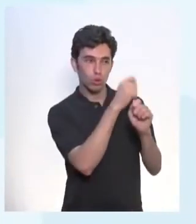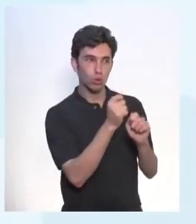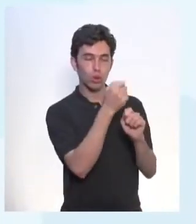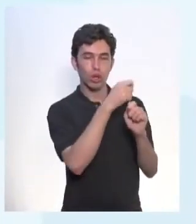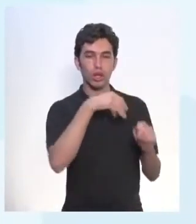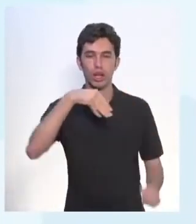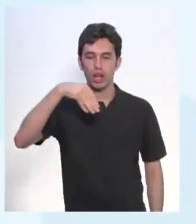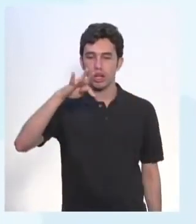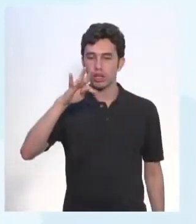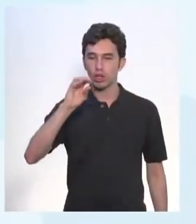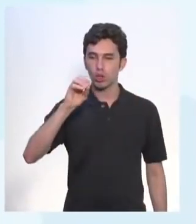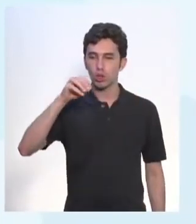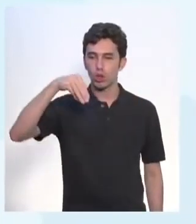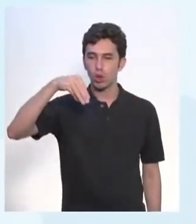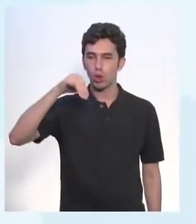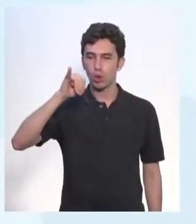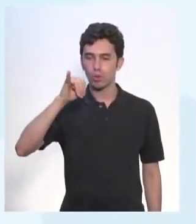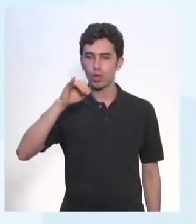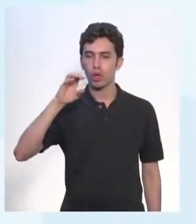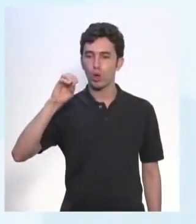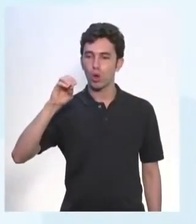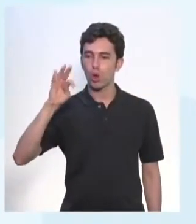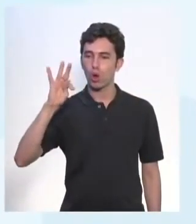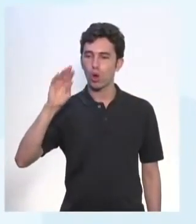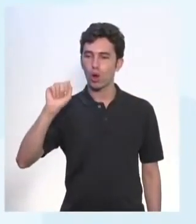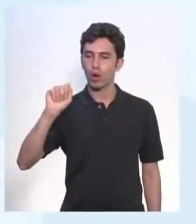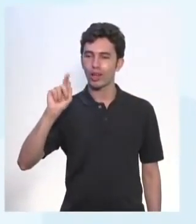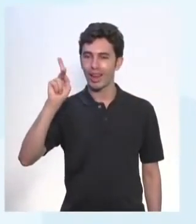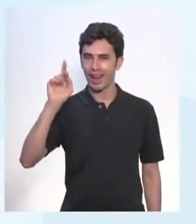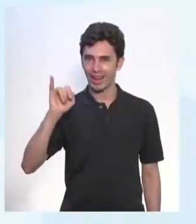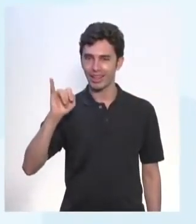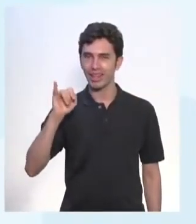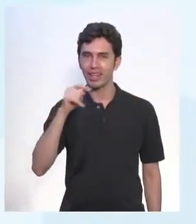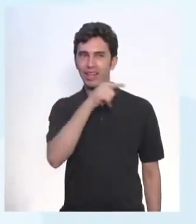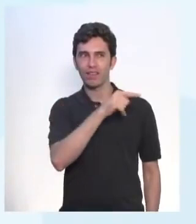Paulo, ali na